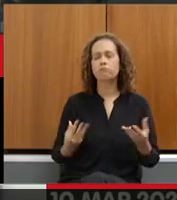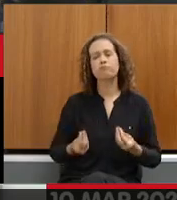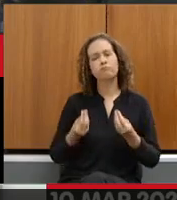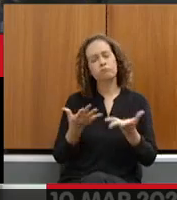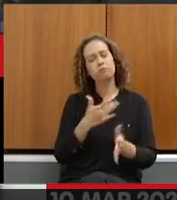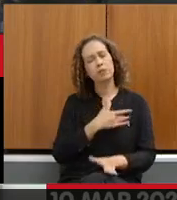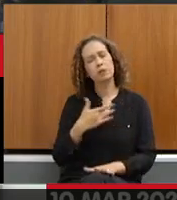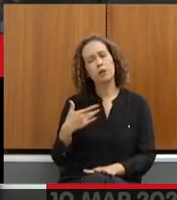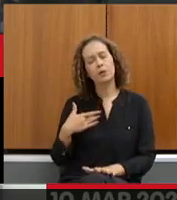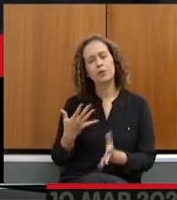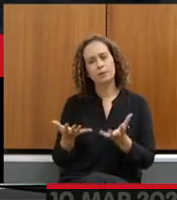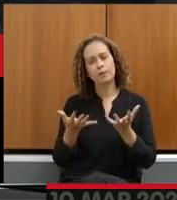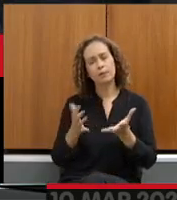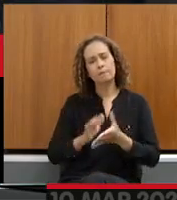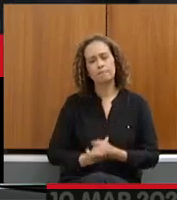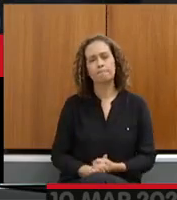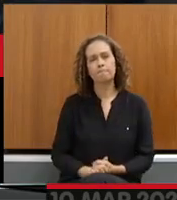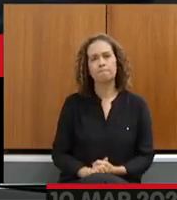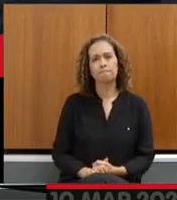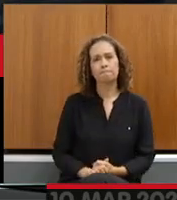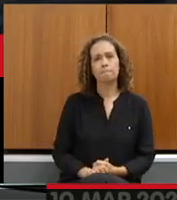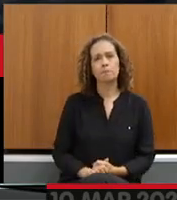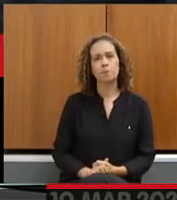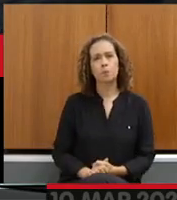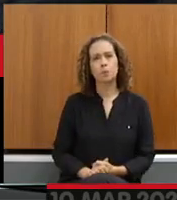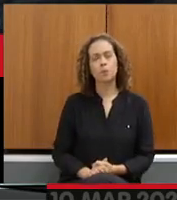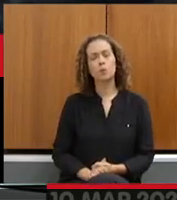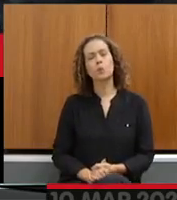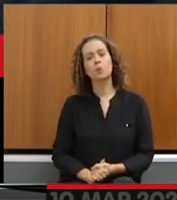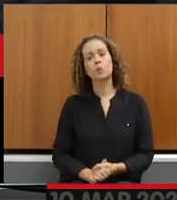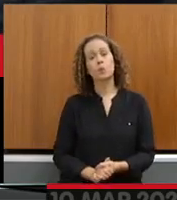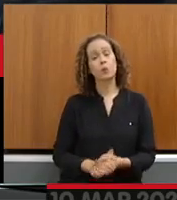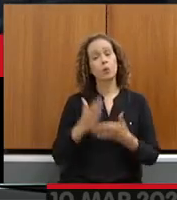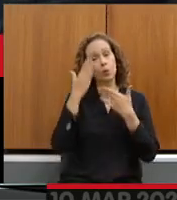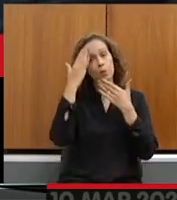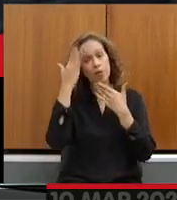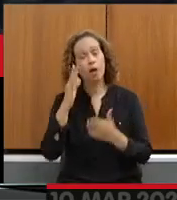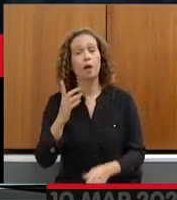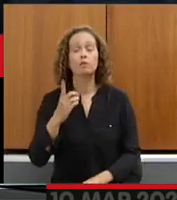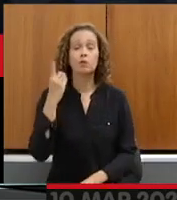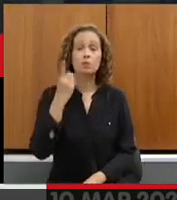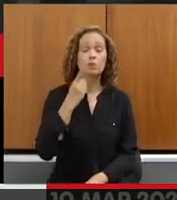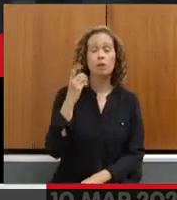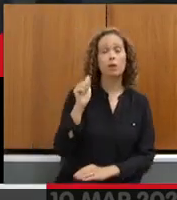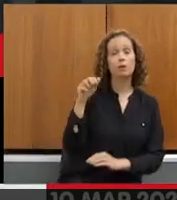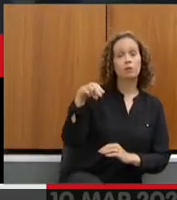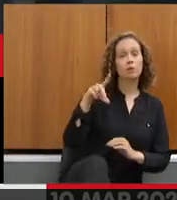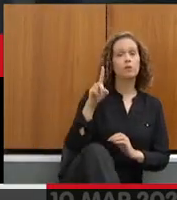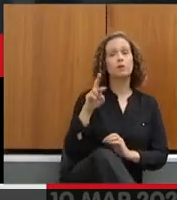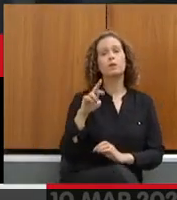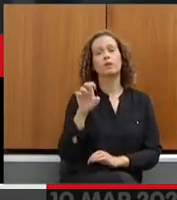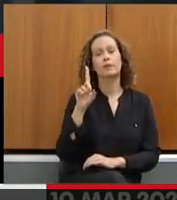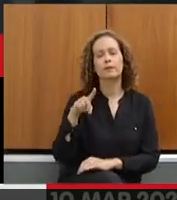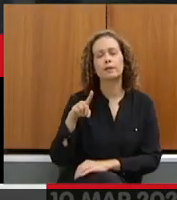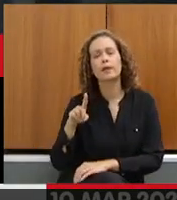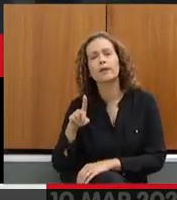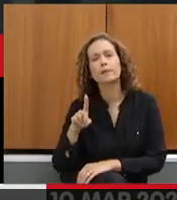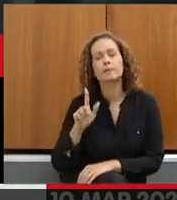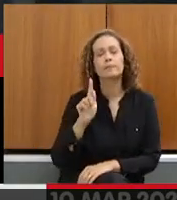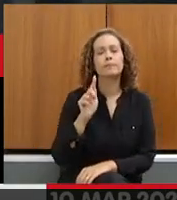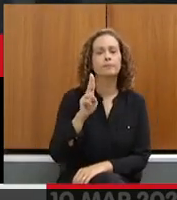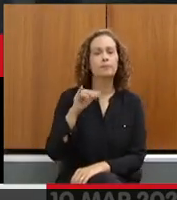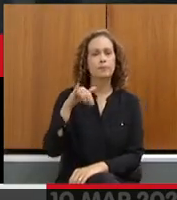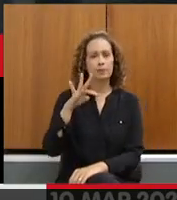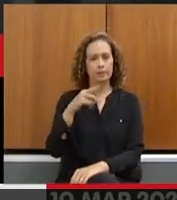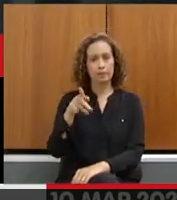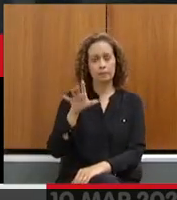saúde por favor secretário e obrigado Deputado onde é que André que Então é eu acho que